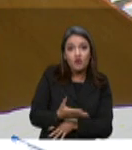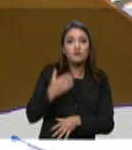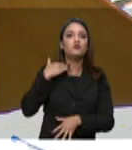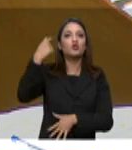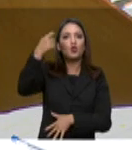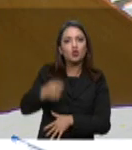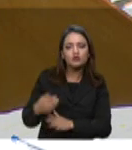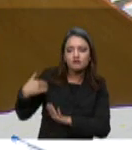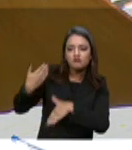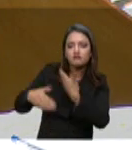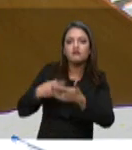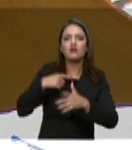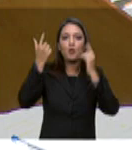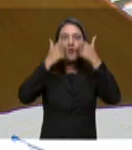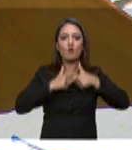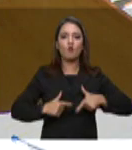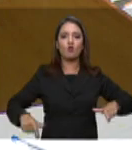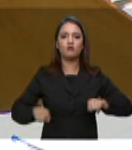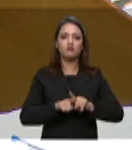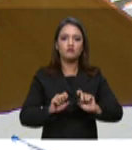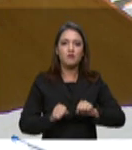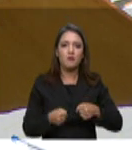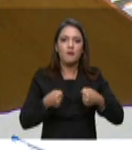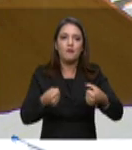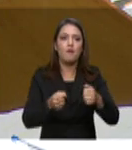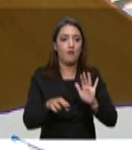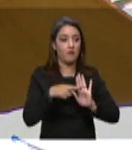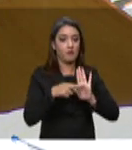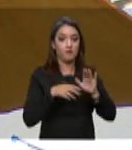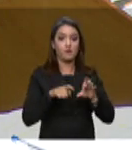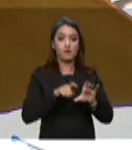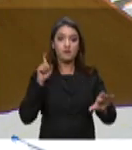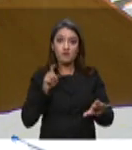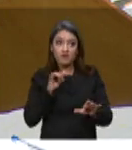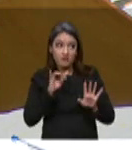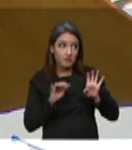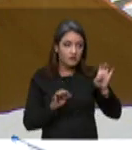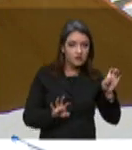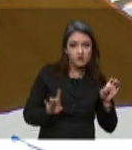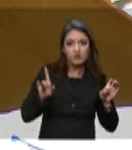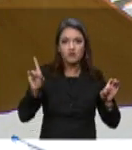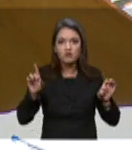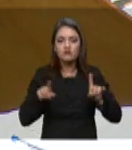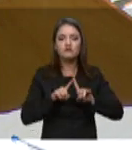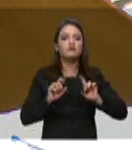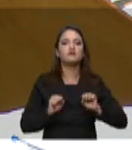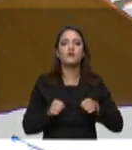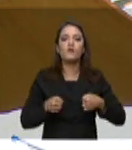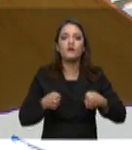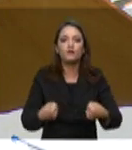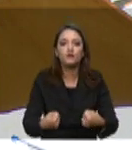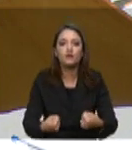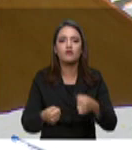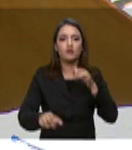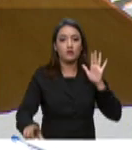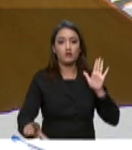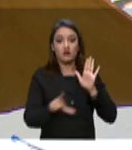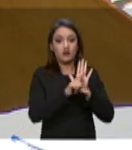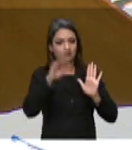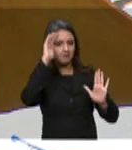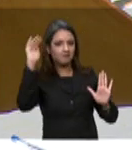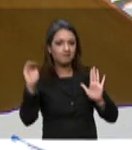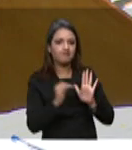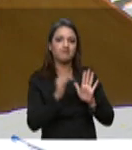de carreira totalmente imparciais que defendesse a norma Independente se o caso é de esquerda ou de direita que ele defensa lei